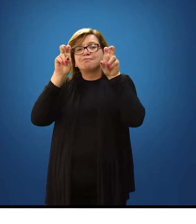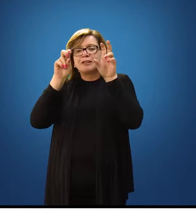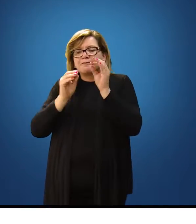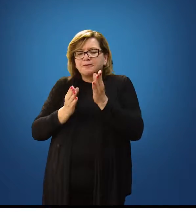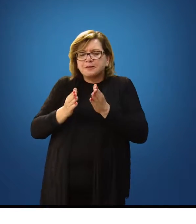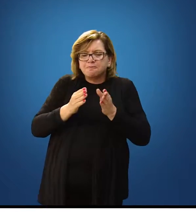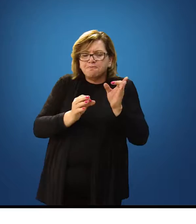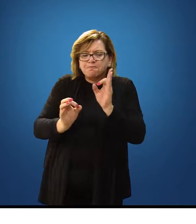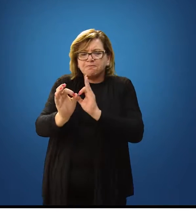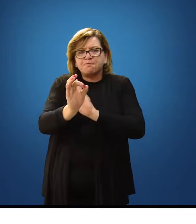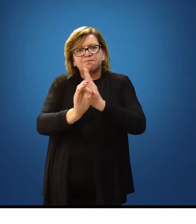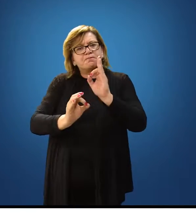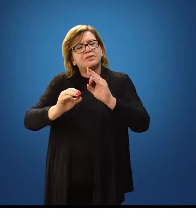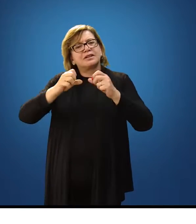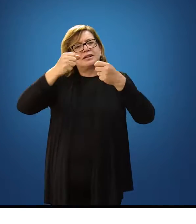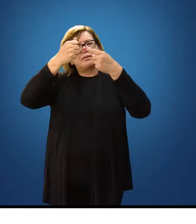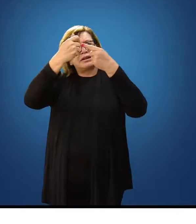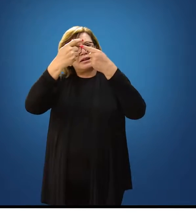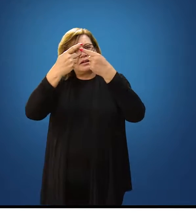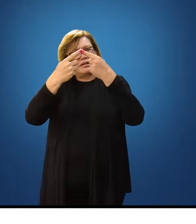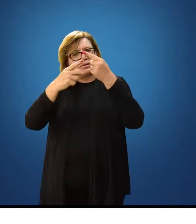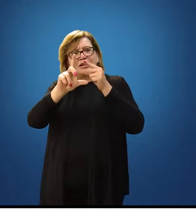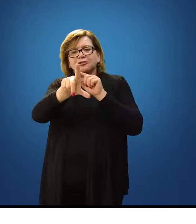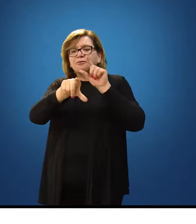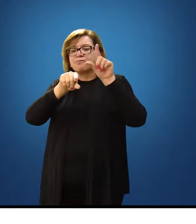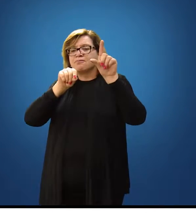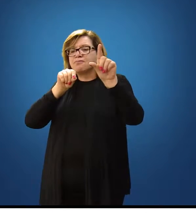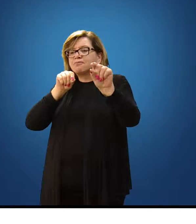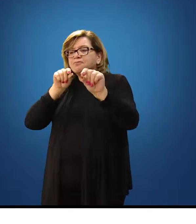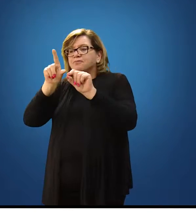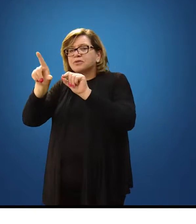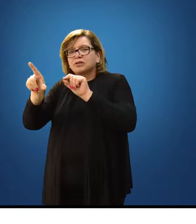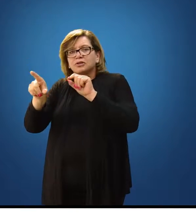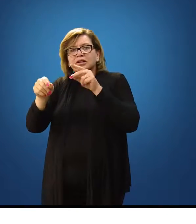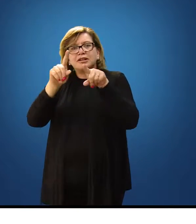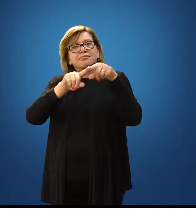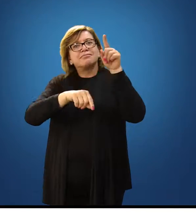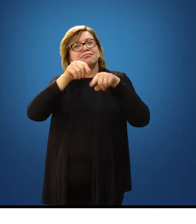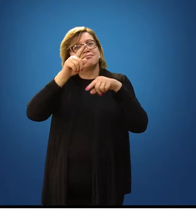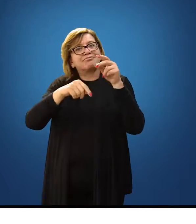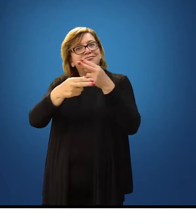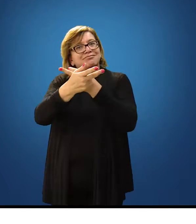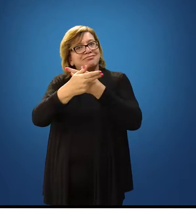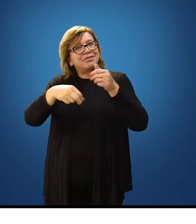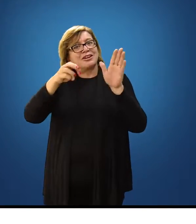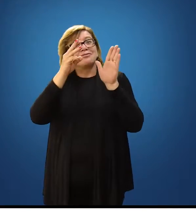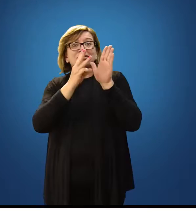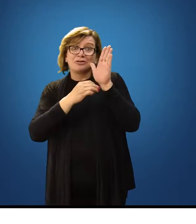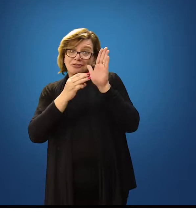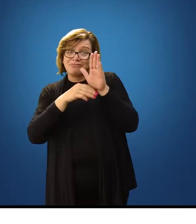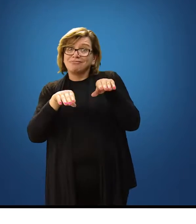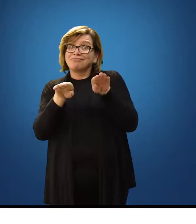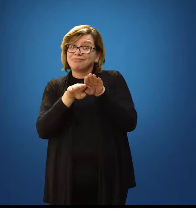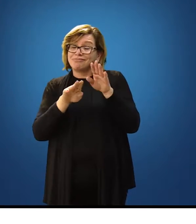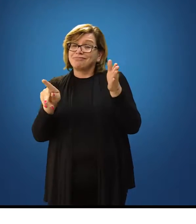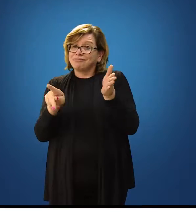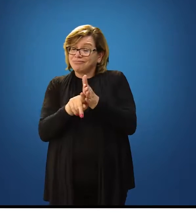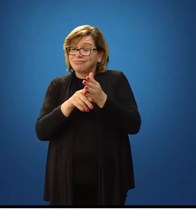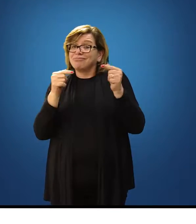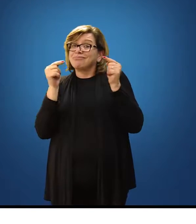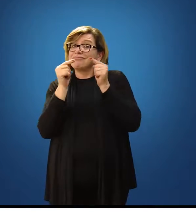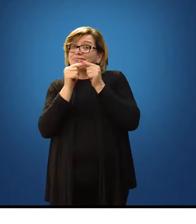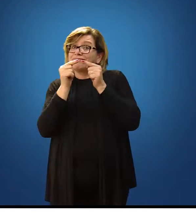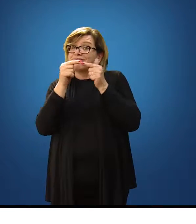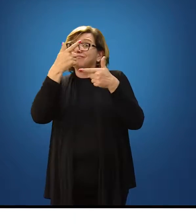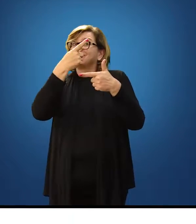e classificação e escolha dos instrumentos de coleta e análise de dados na metodologia está condicionado ao problema de pesquisa.